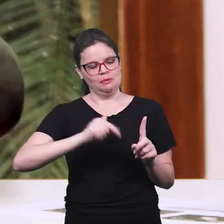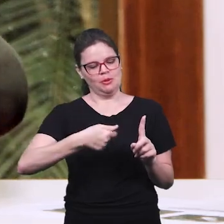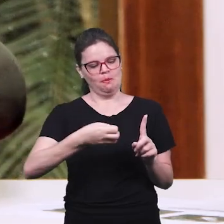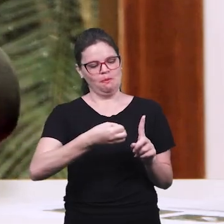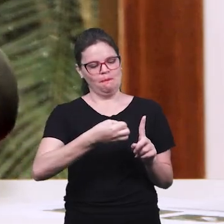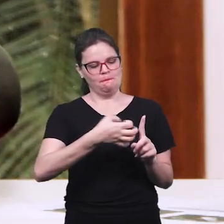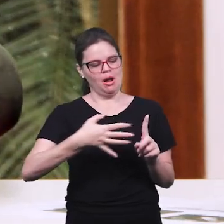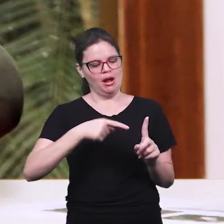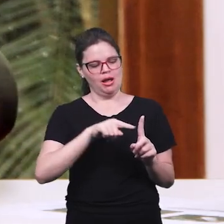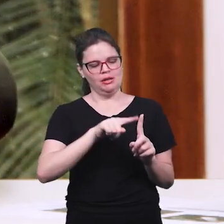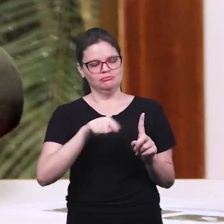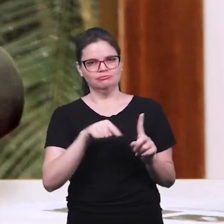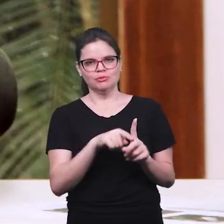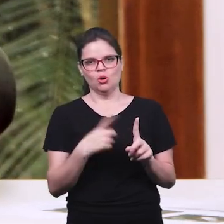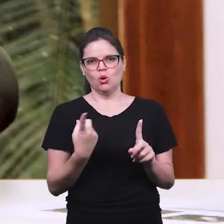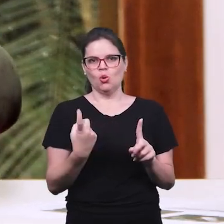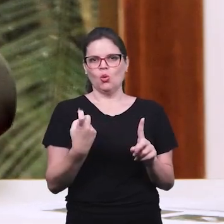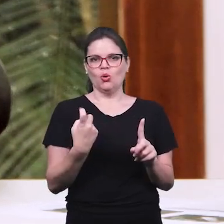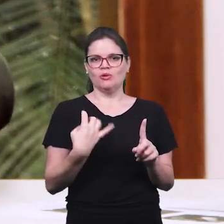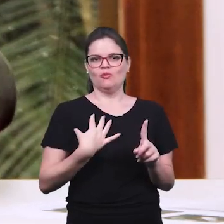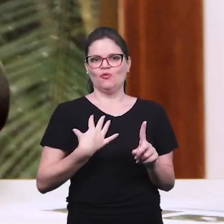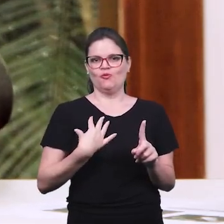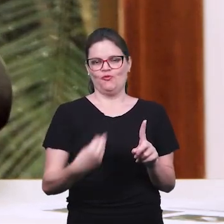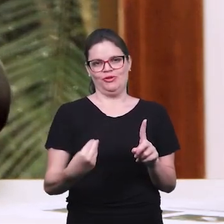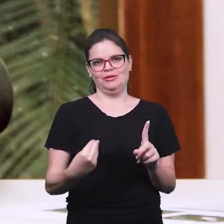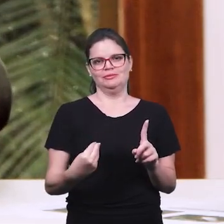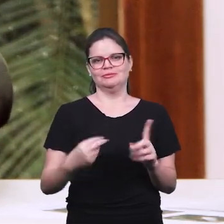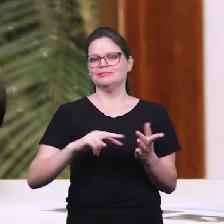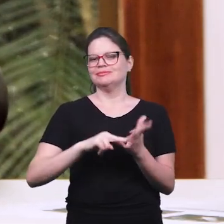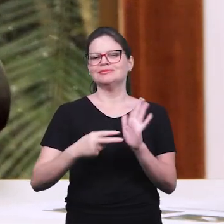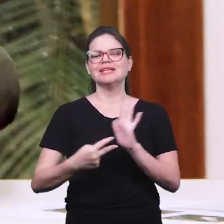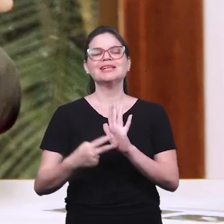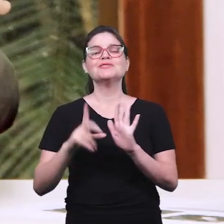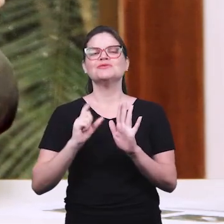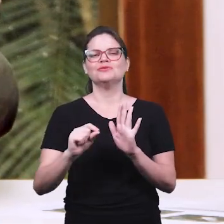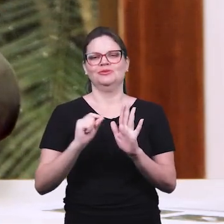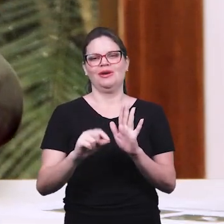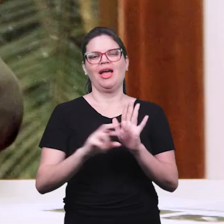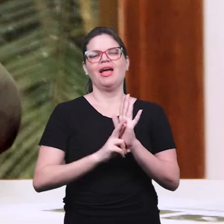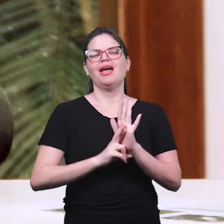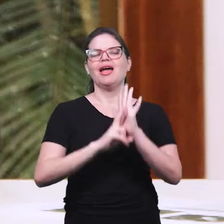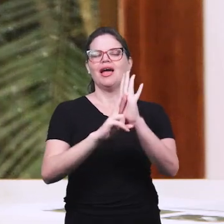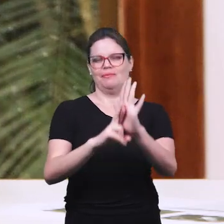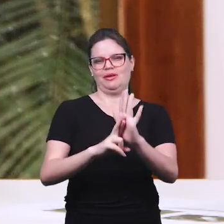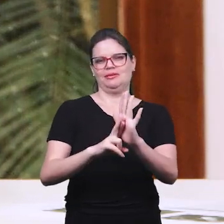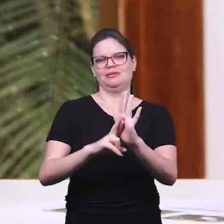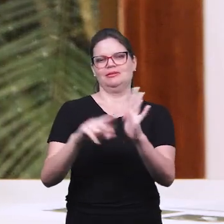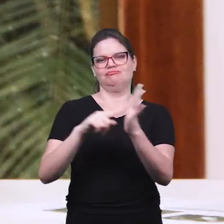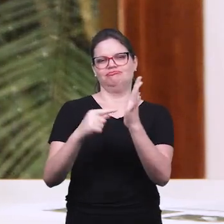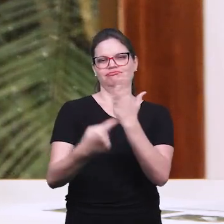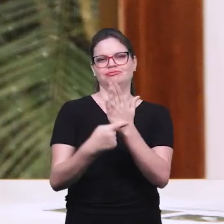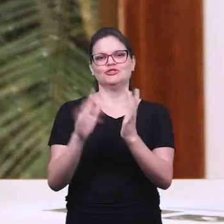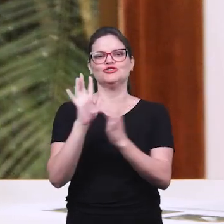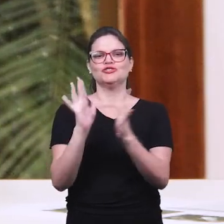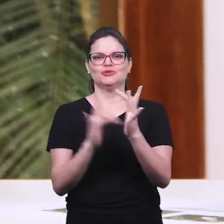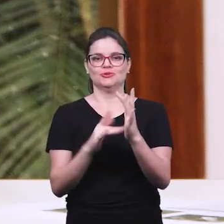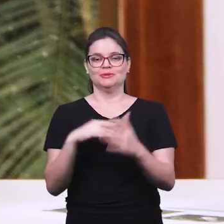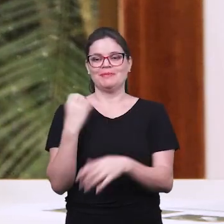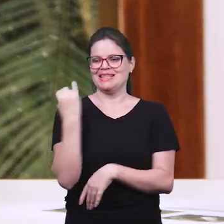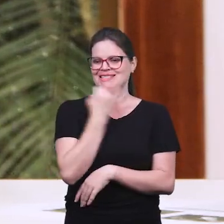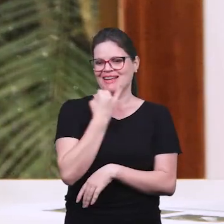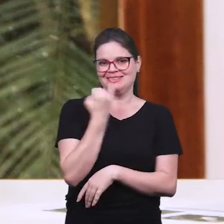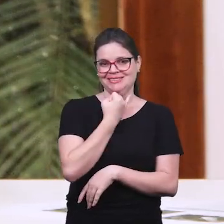vai aparecer na história a tipificação da pessoa do Senhor Jesus. Isaque é um tipo de Jesus. Então nasce